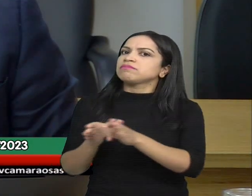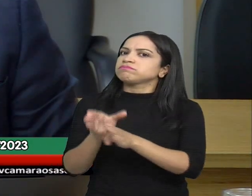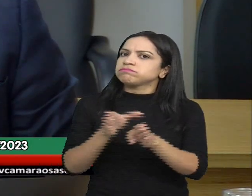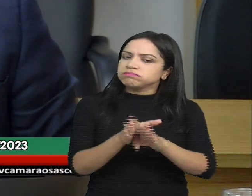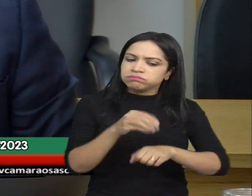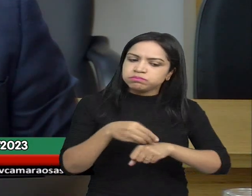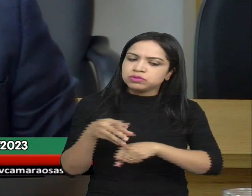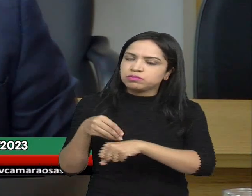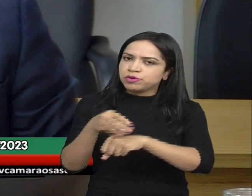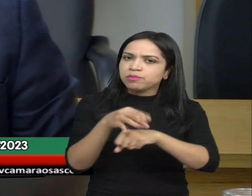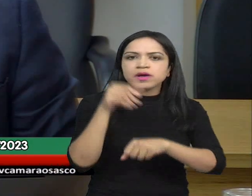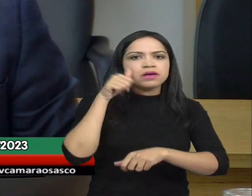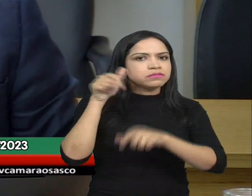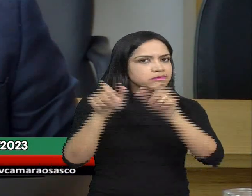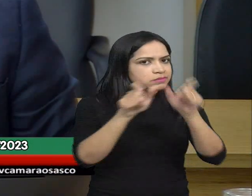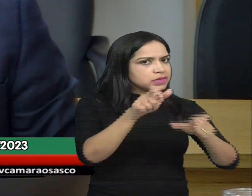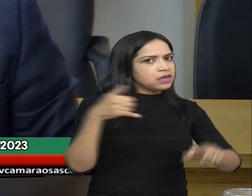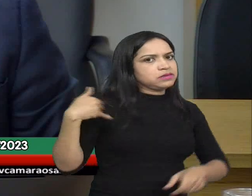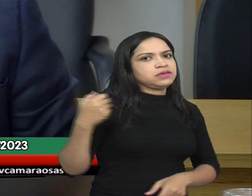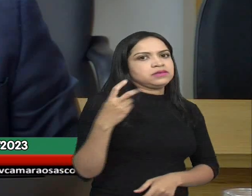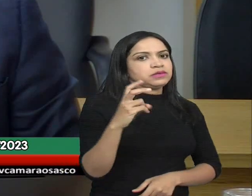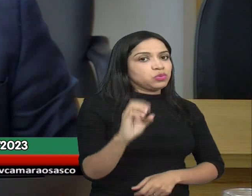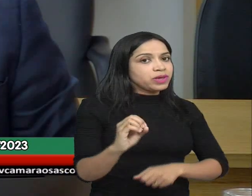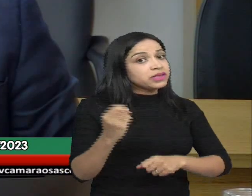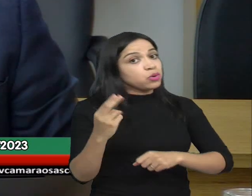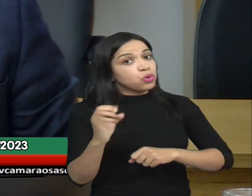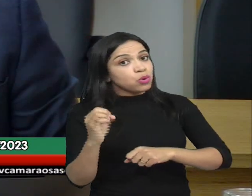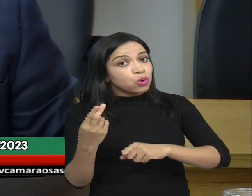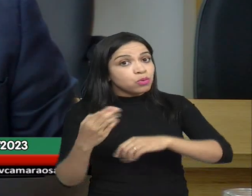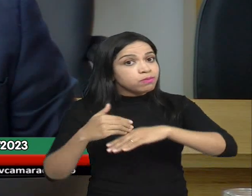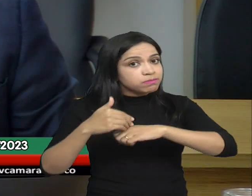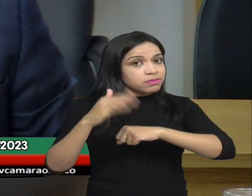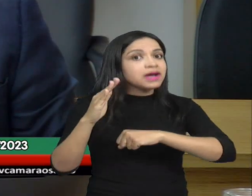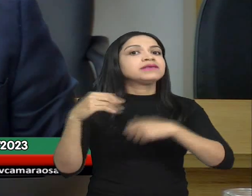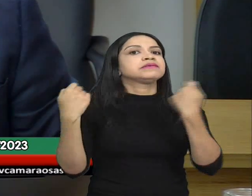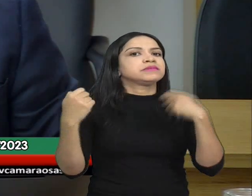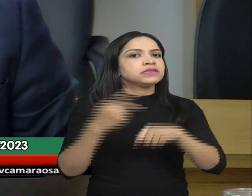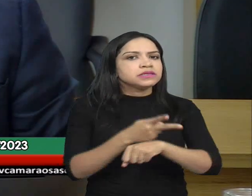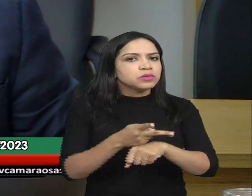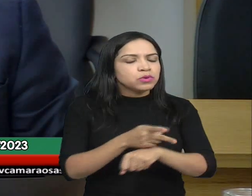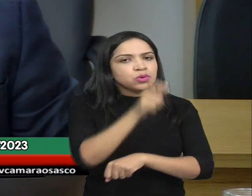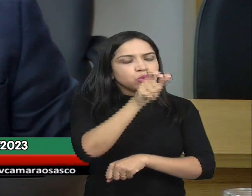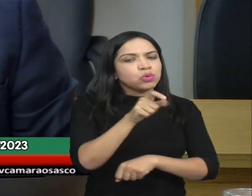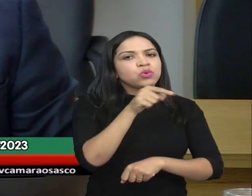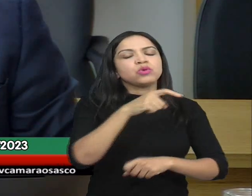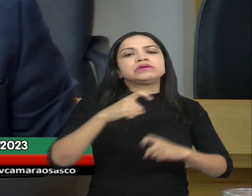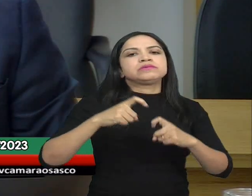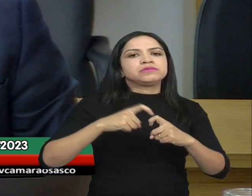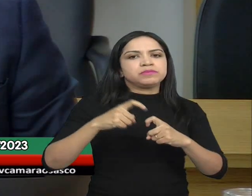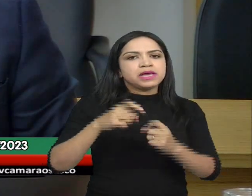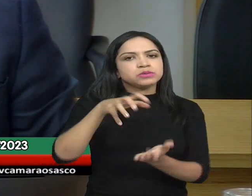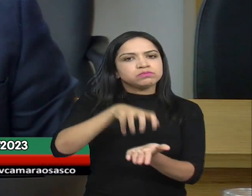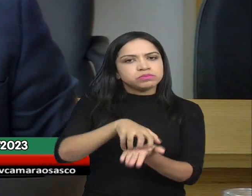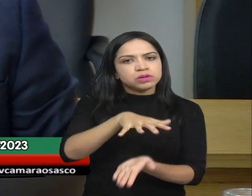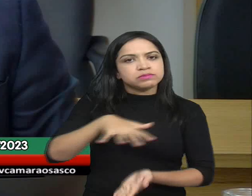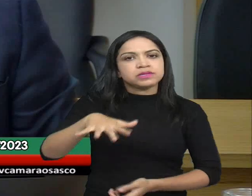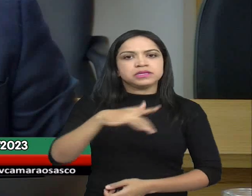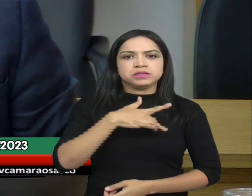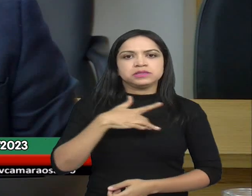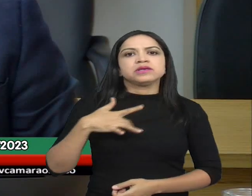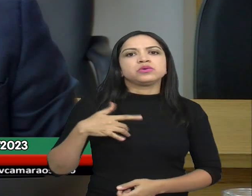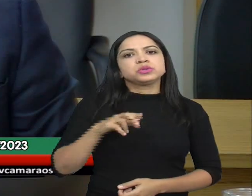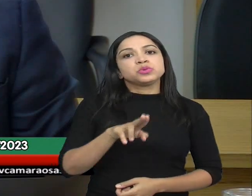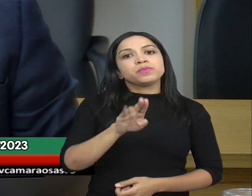de 50, ou que está no climatério, mas vou no posto de saúde? Vai no posto de saúde, procurar o clínico, para